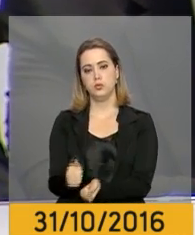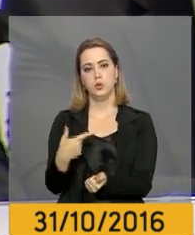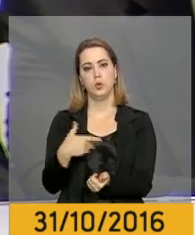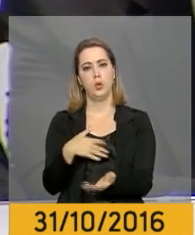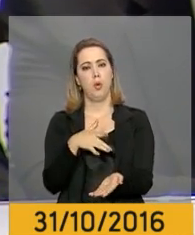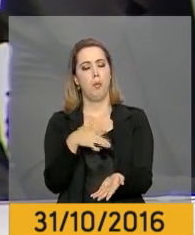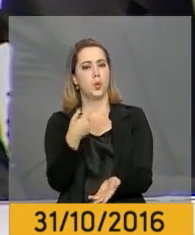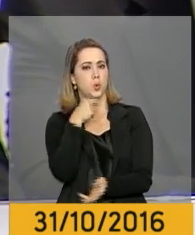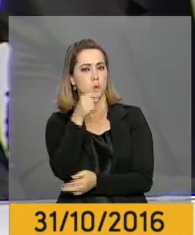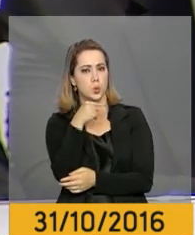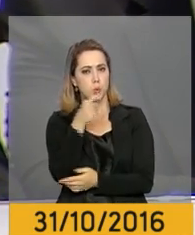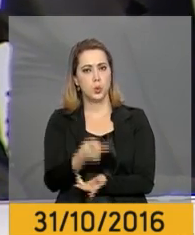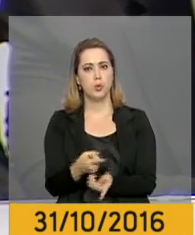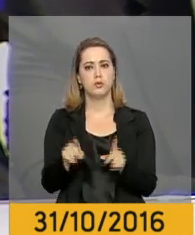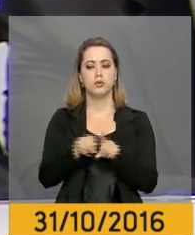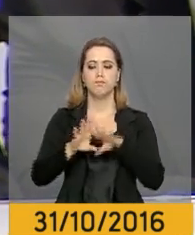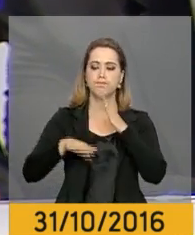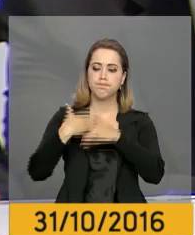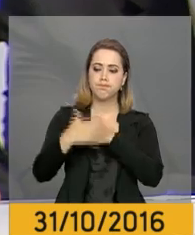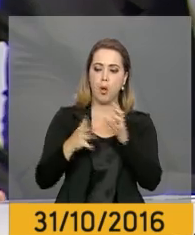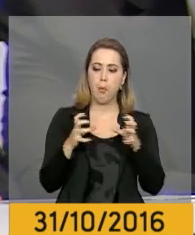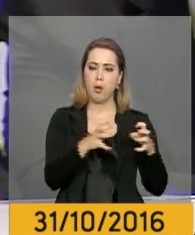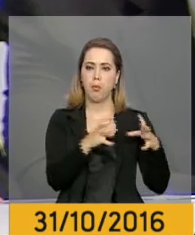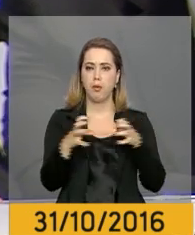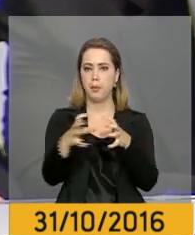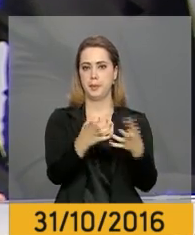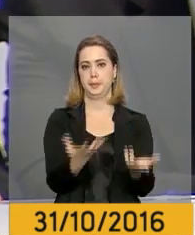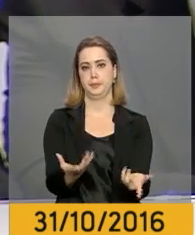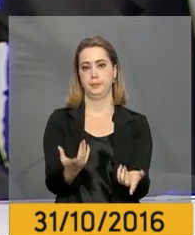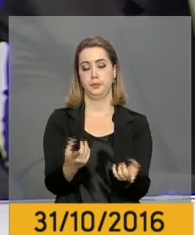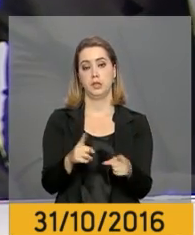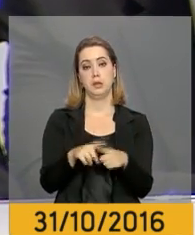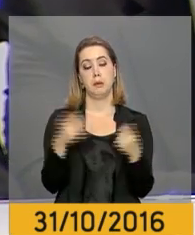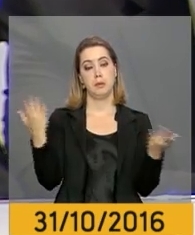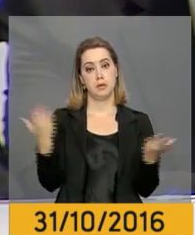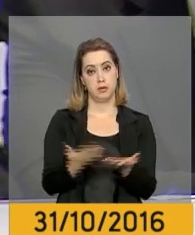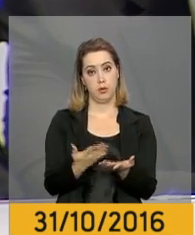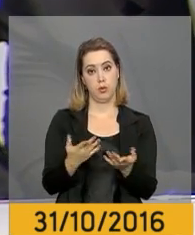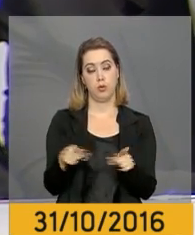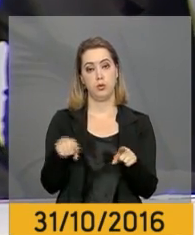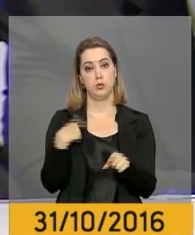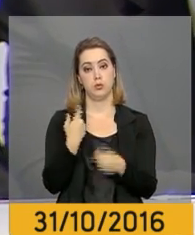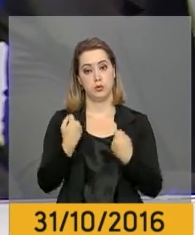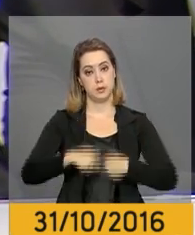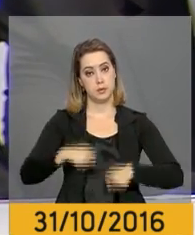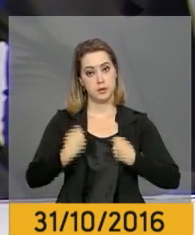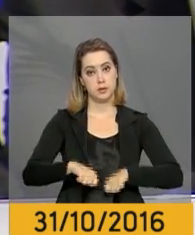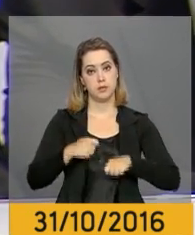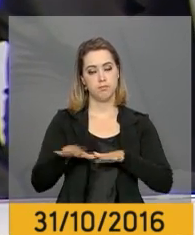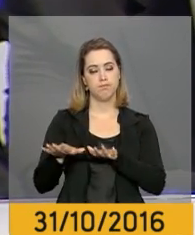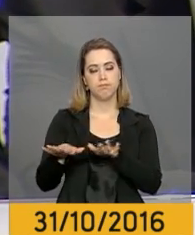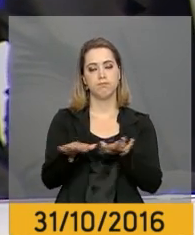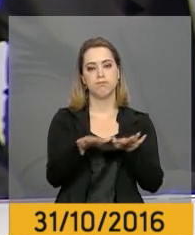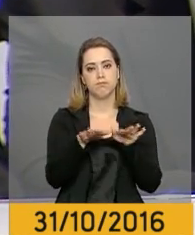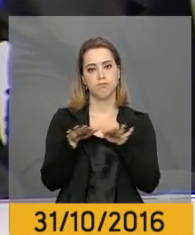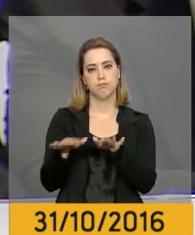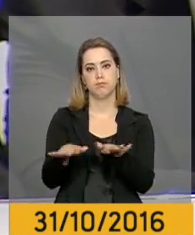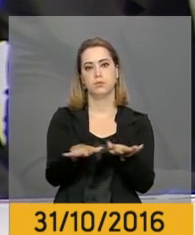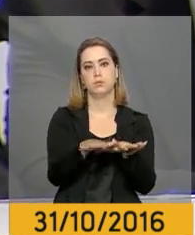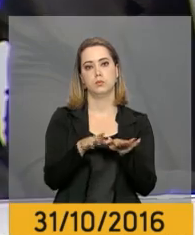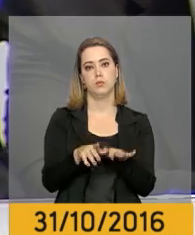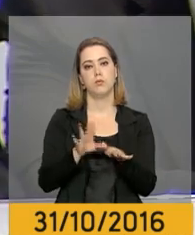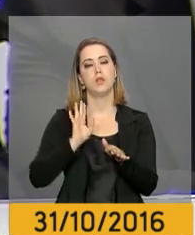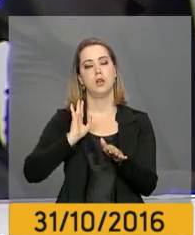incertezas e de prolongados conflitos mais do que nunca precisamos desse equilíbrio como aliás